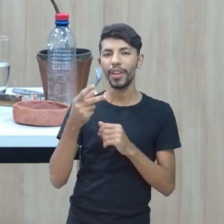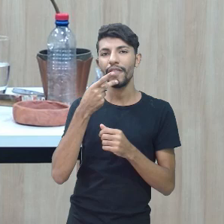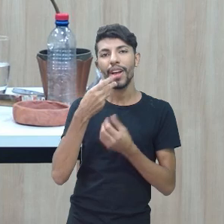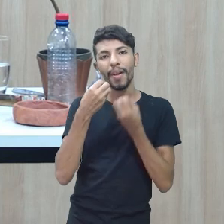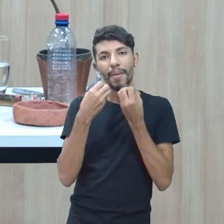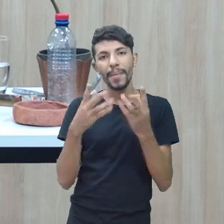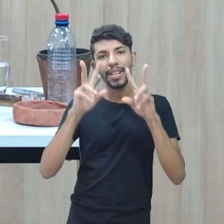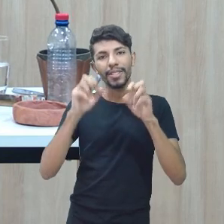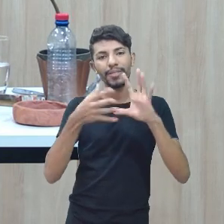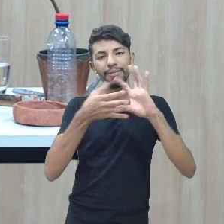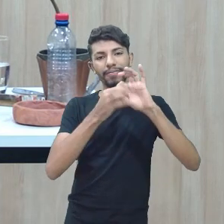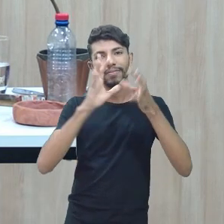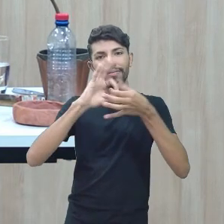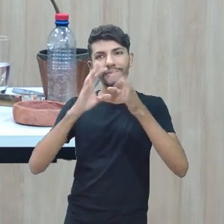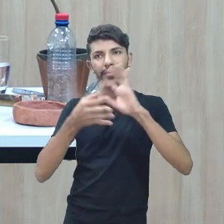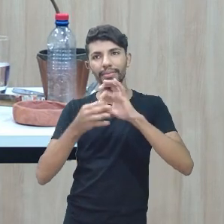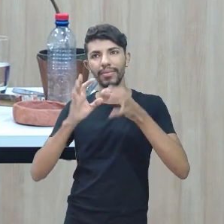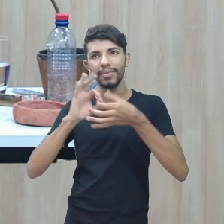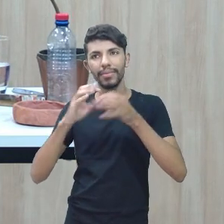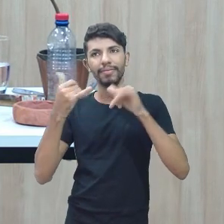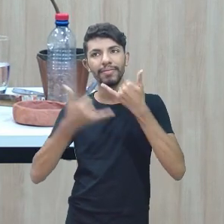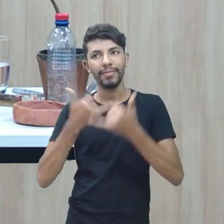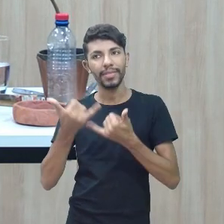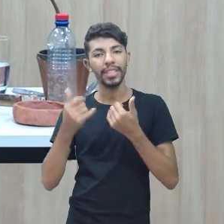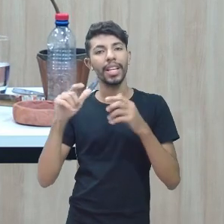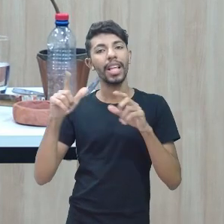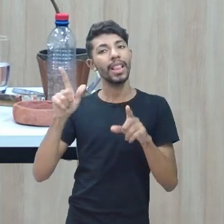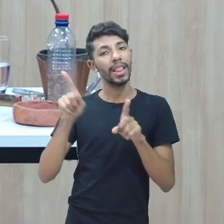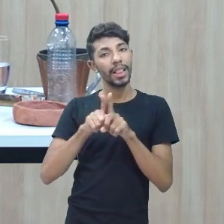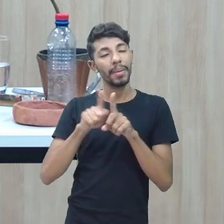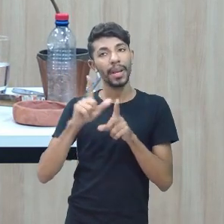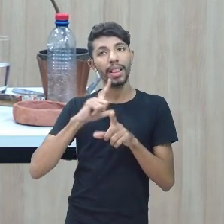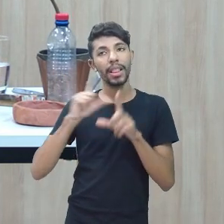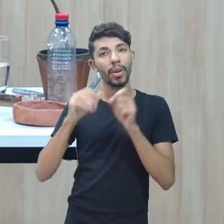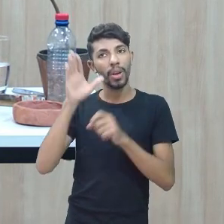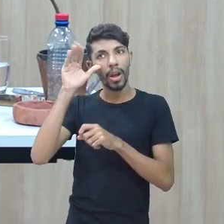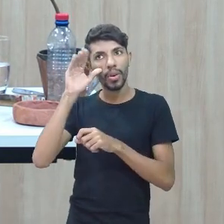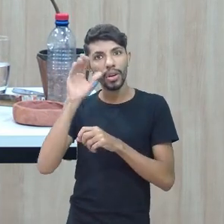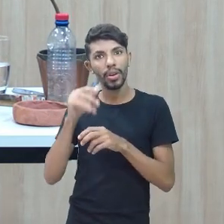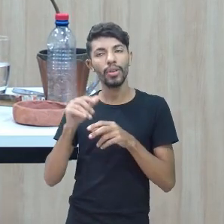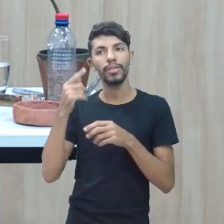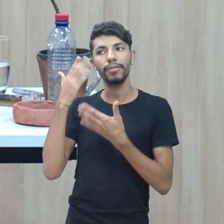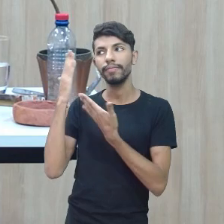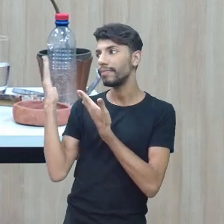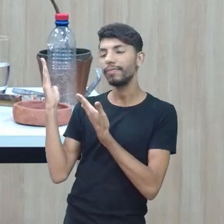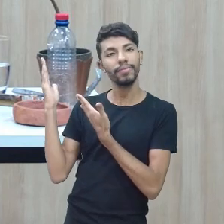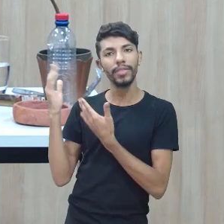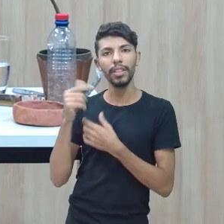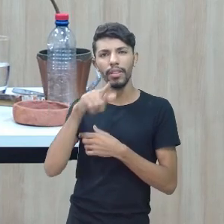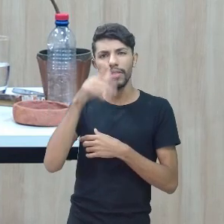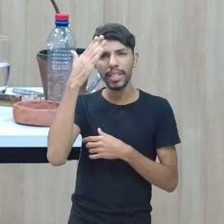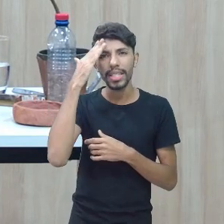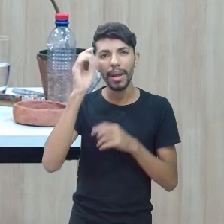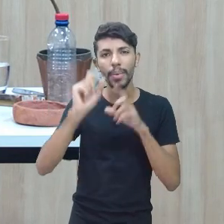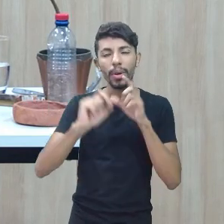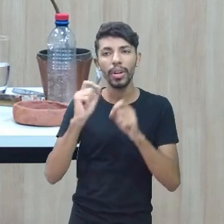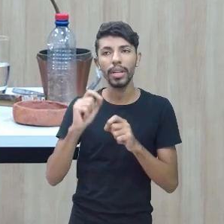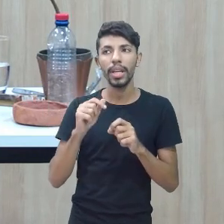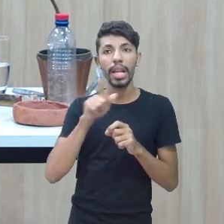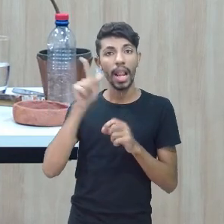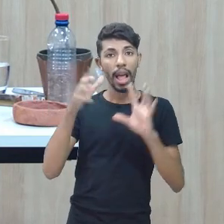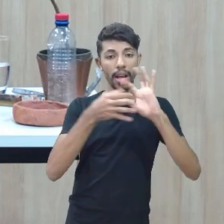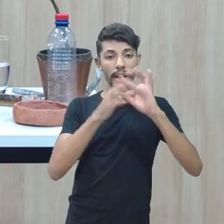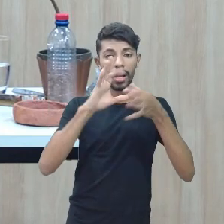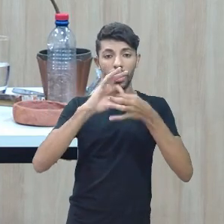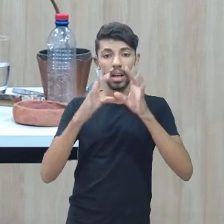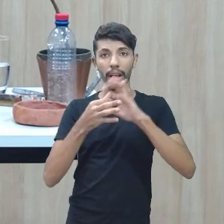eu trouxe também uma curiosidade sobre os Jogos Olímpicos. Sabiam que lá nos Jogos Olímpicos, né, pode existir aí